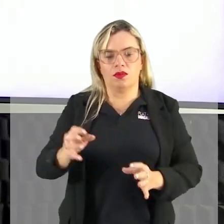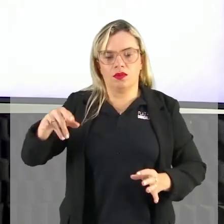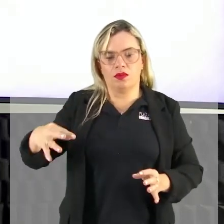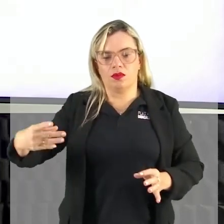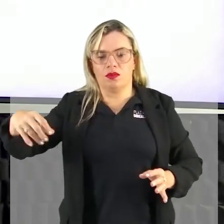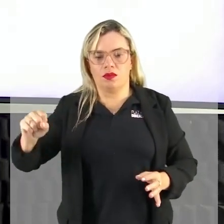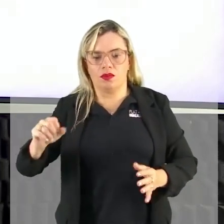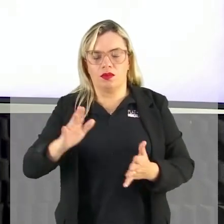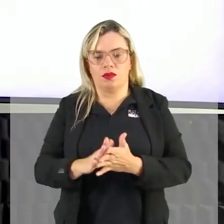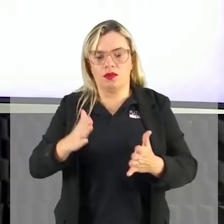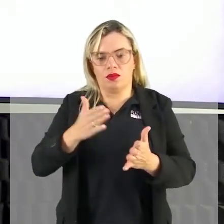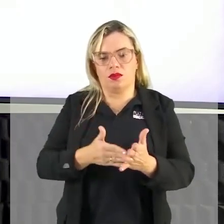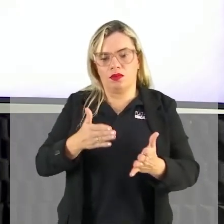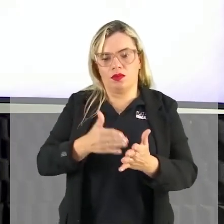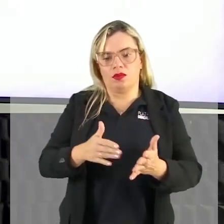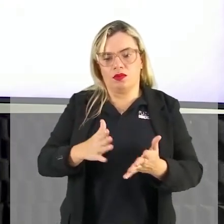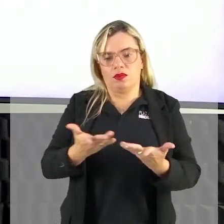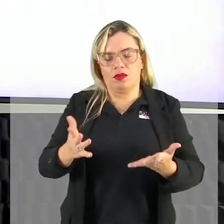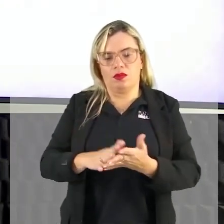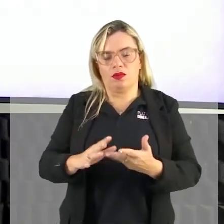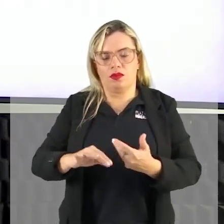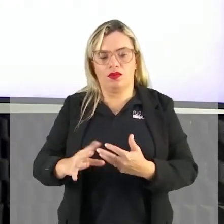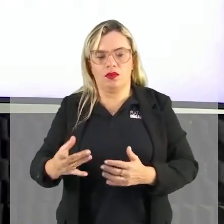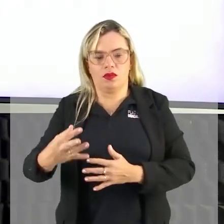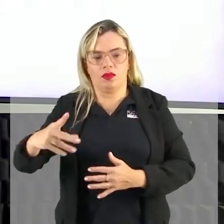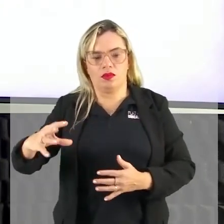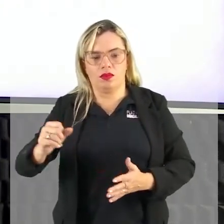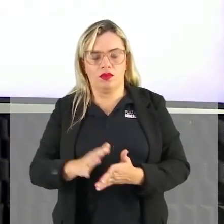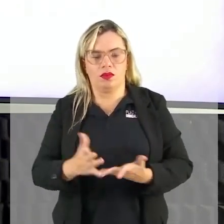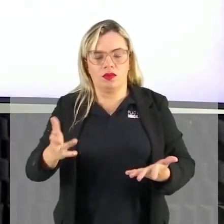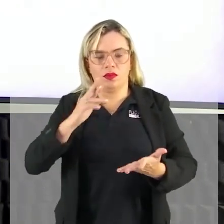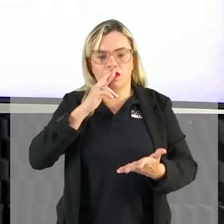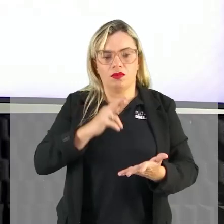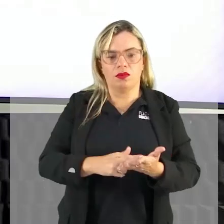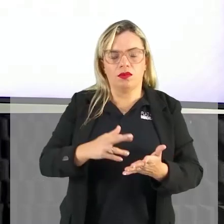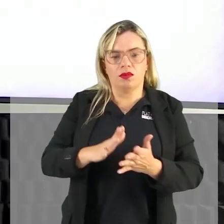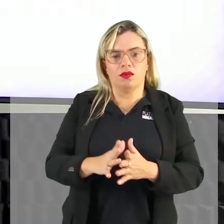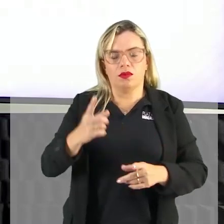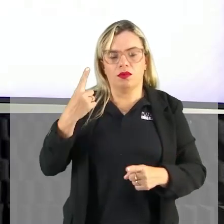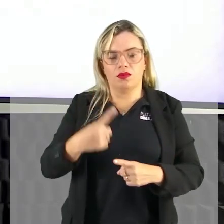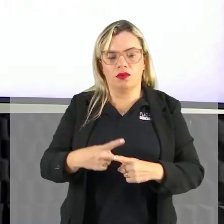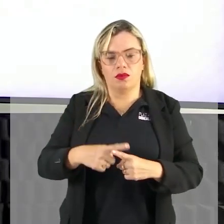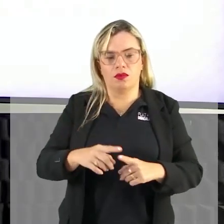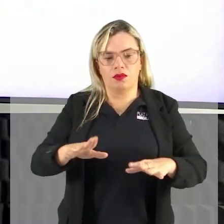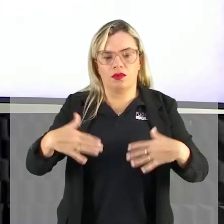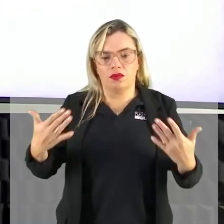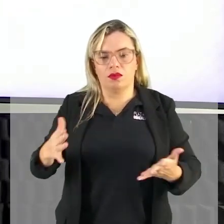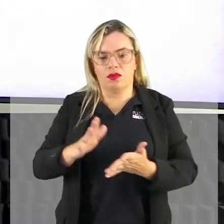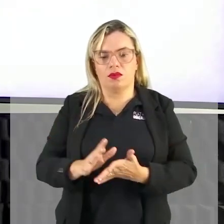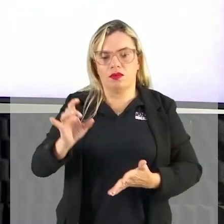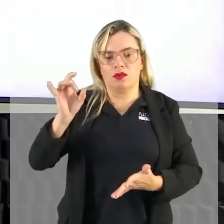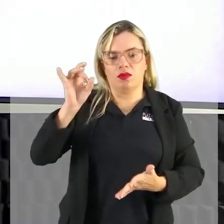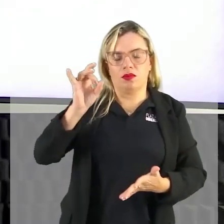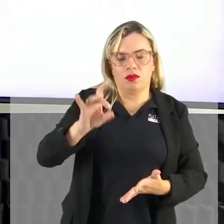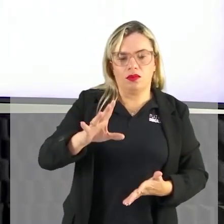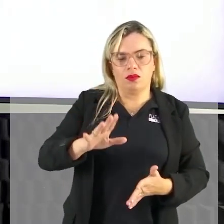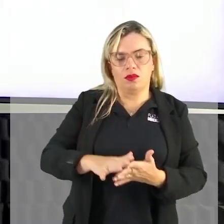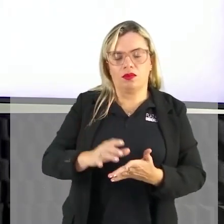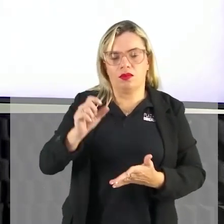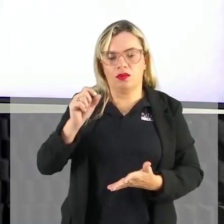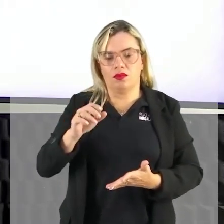das cromátides, é a resposta. Por quê? Né? Por que que só aqui,